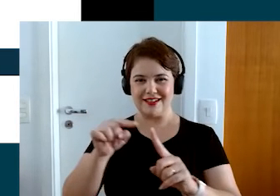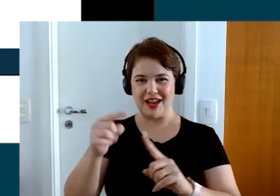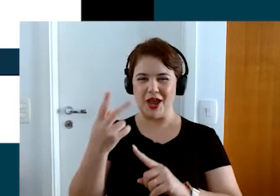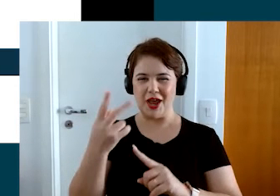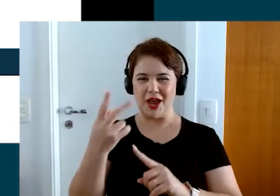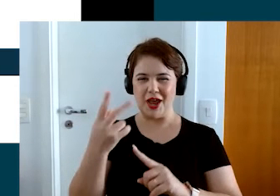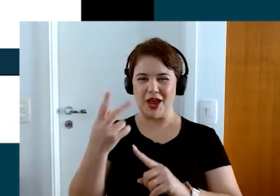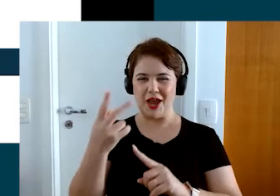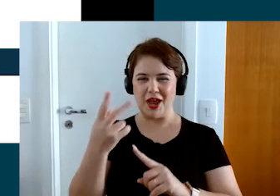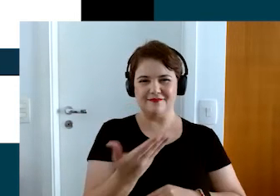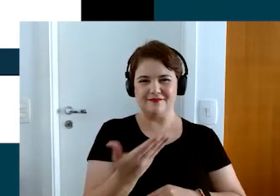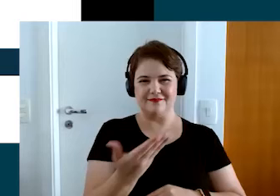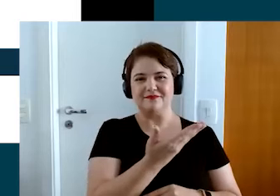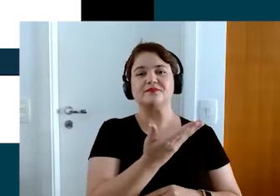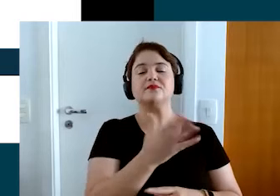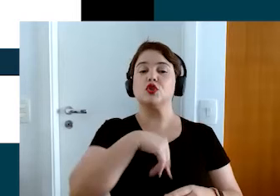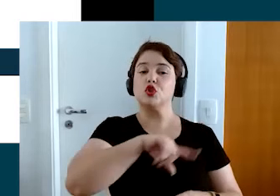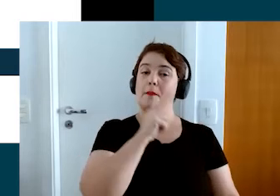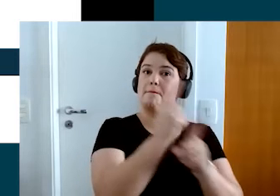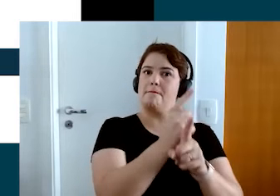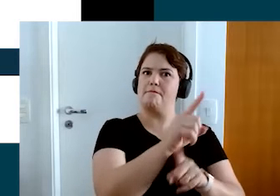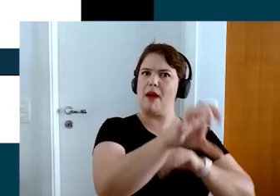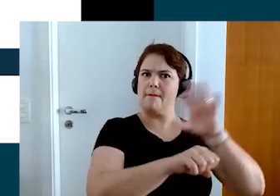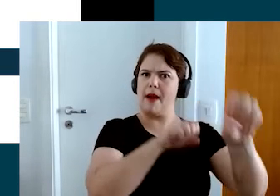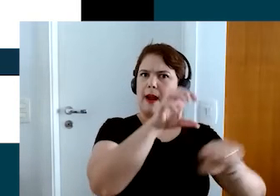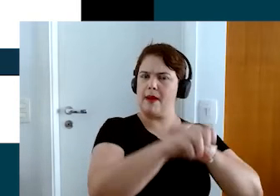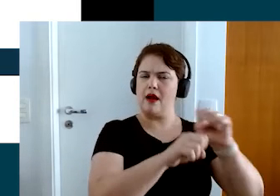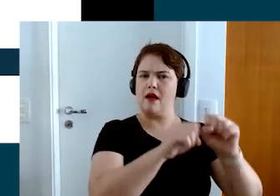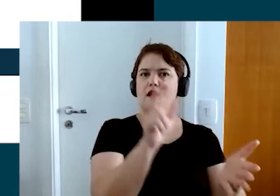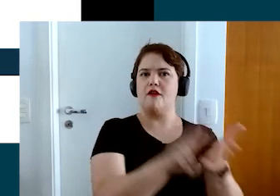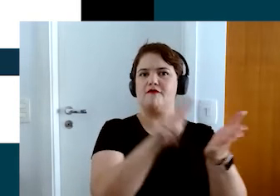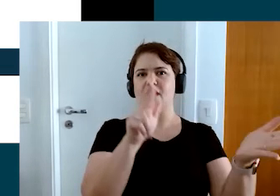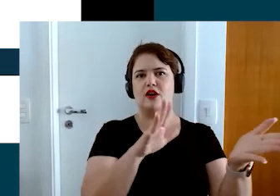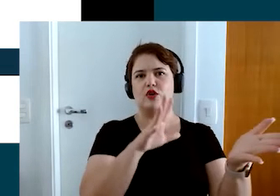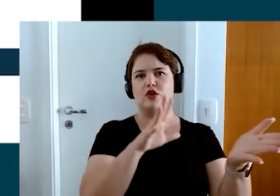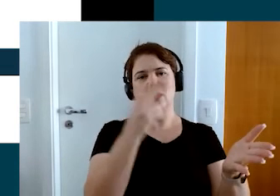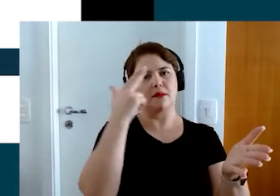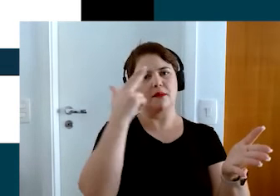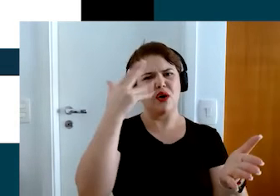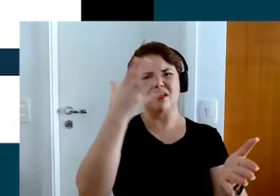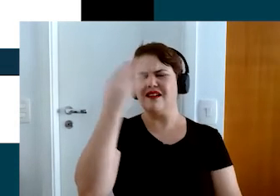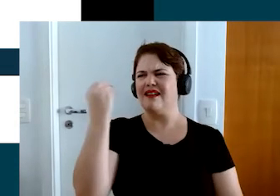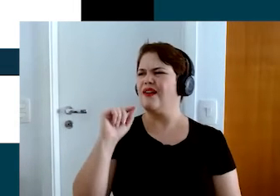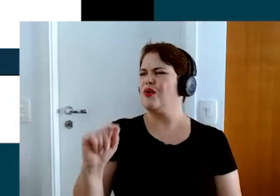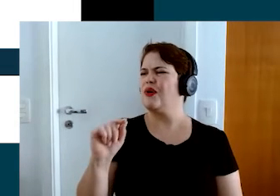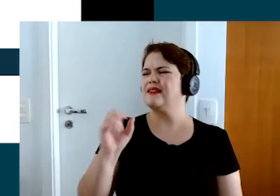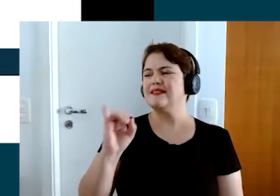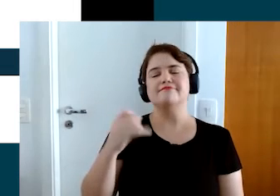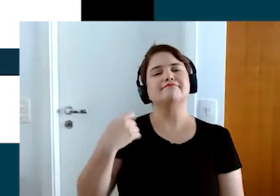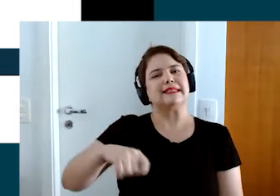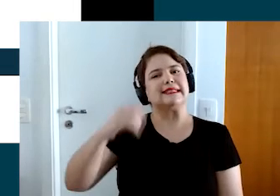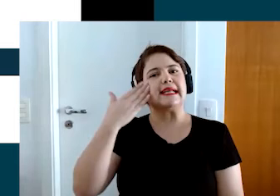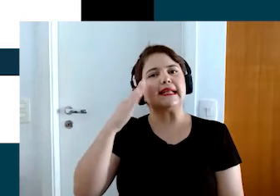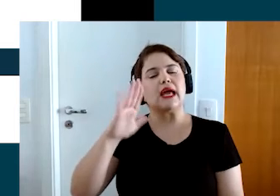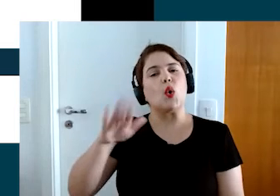pegue essas hipóteses, né, valide elas, e aí esquece julgamento, tem que tentar entender só qual é o racional por trás